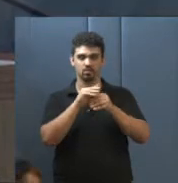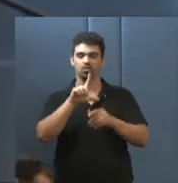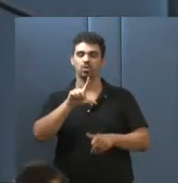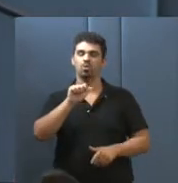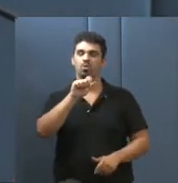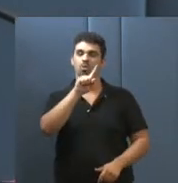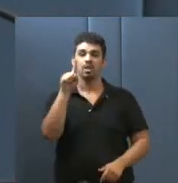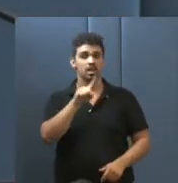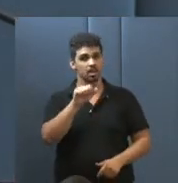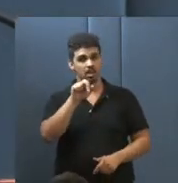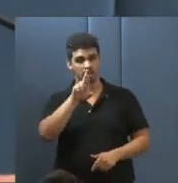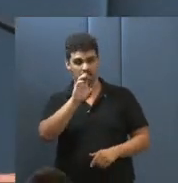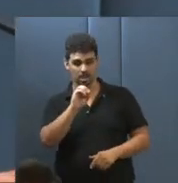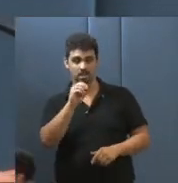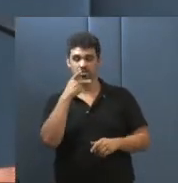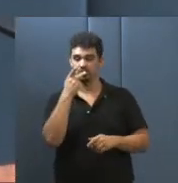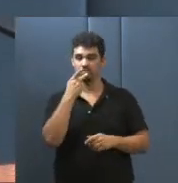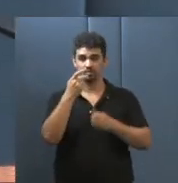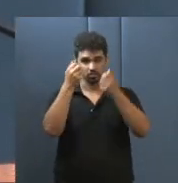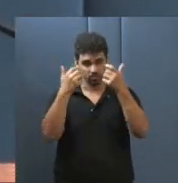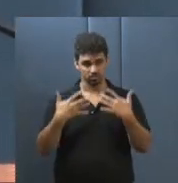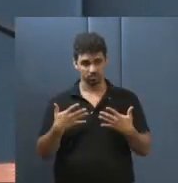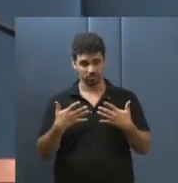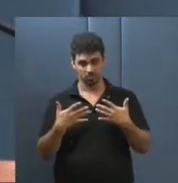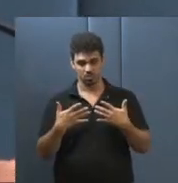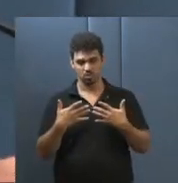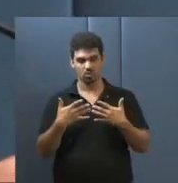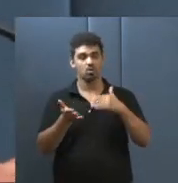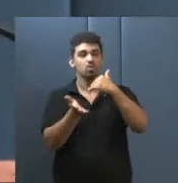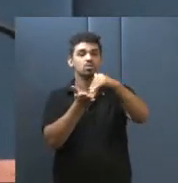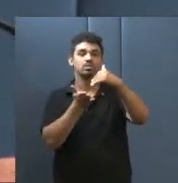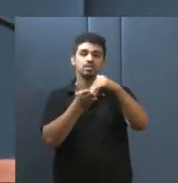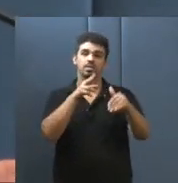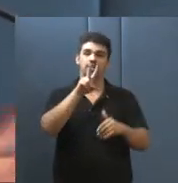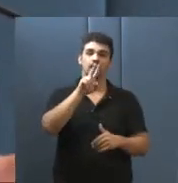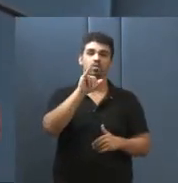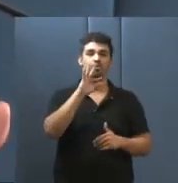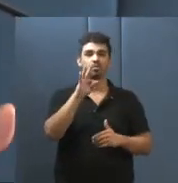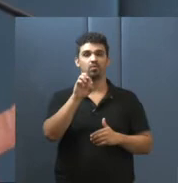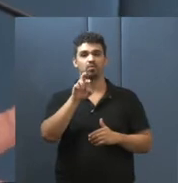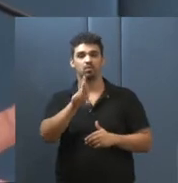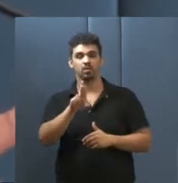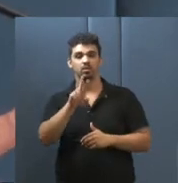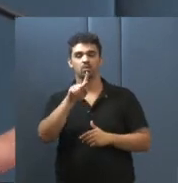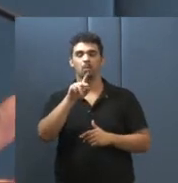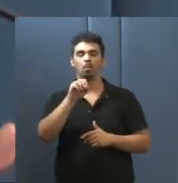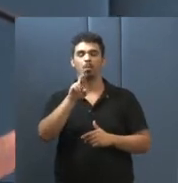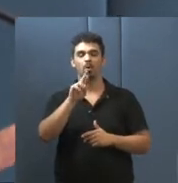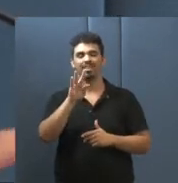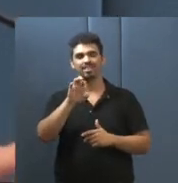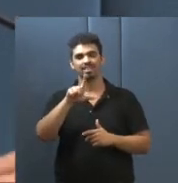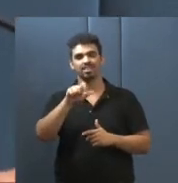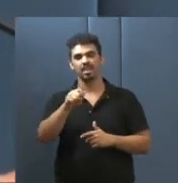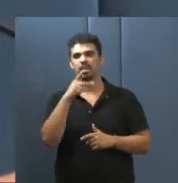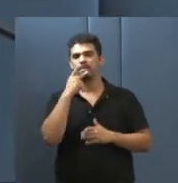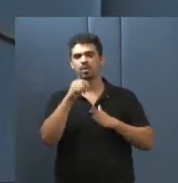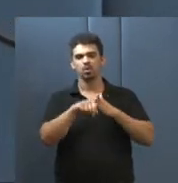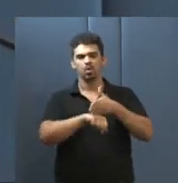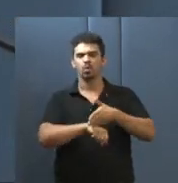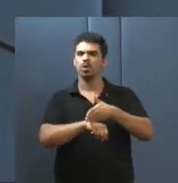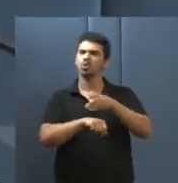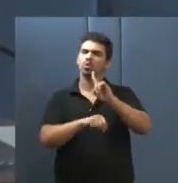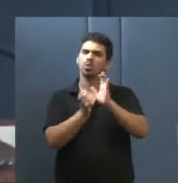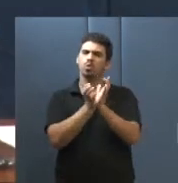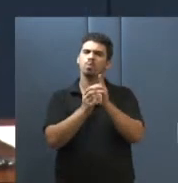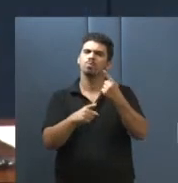expor, o secretário Vitor Portela, então, pergunta por que eles não entraram no clube, quais os fatores que influenciam